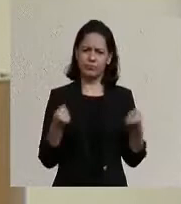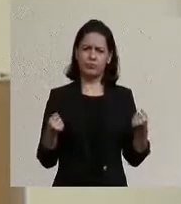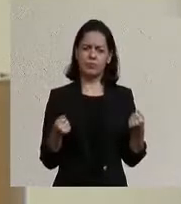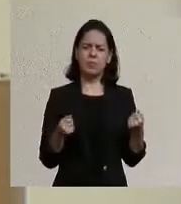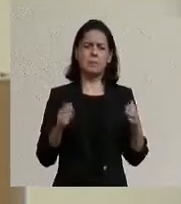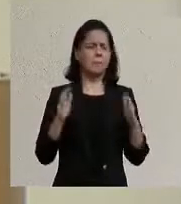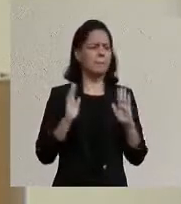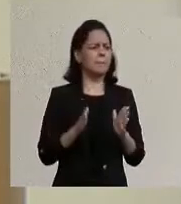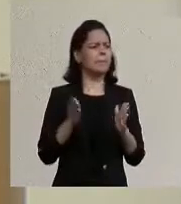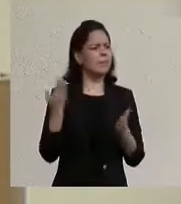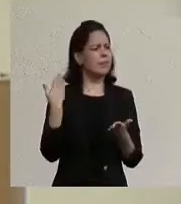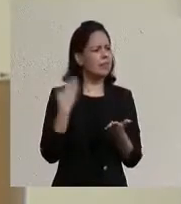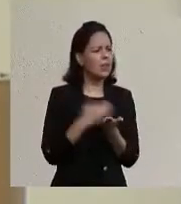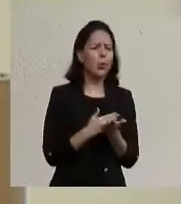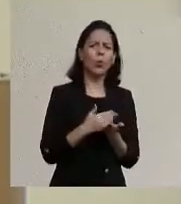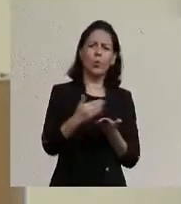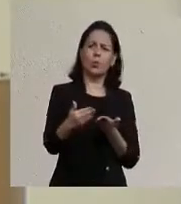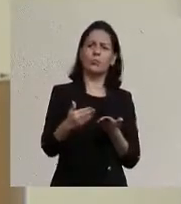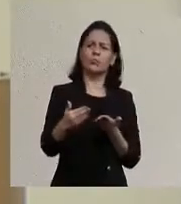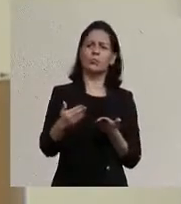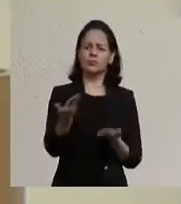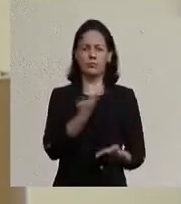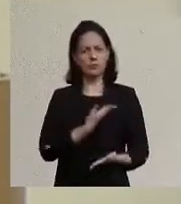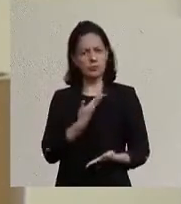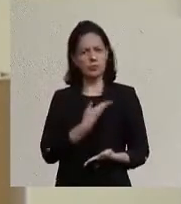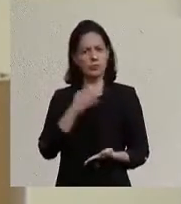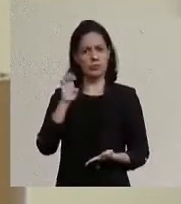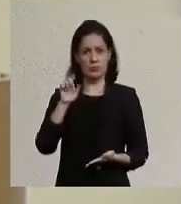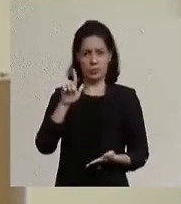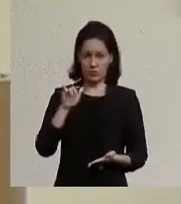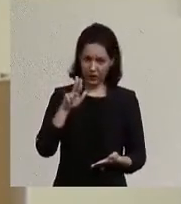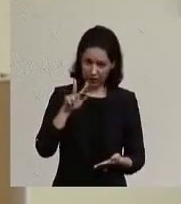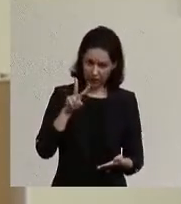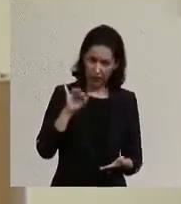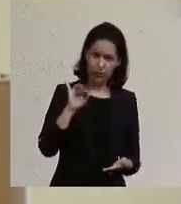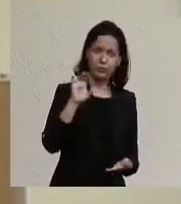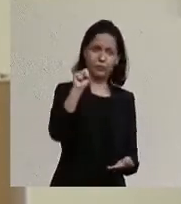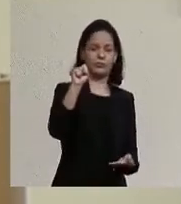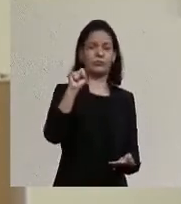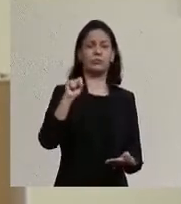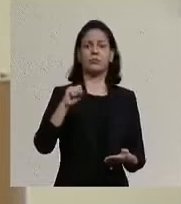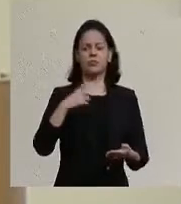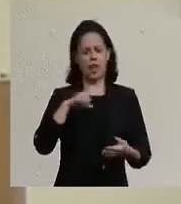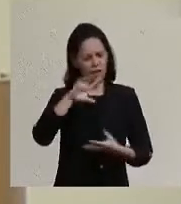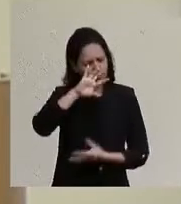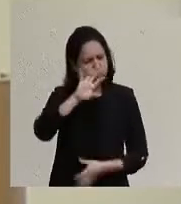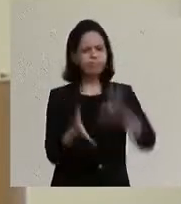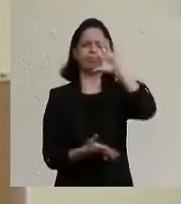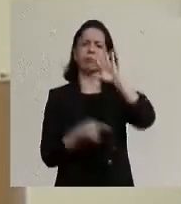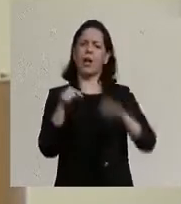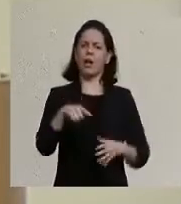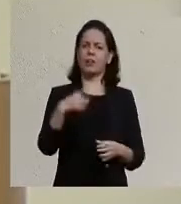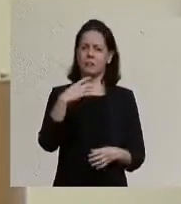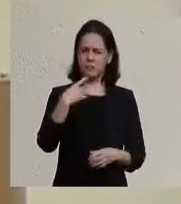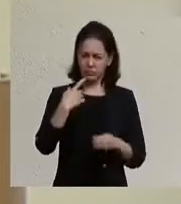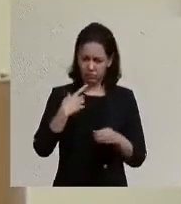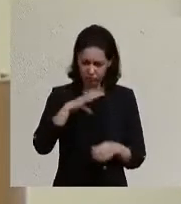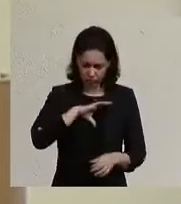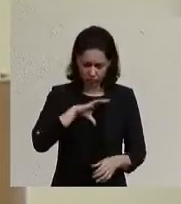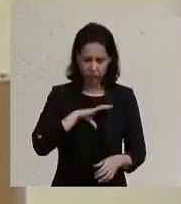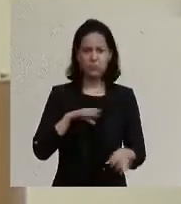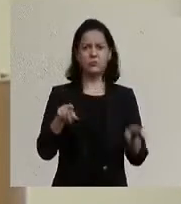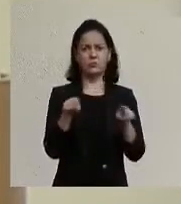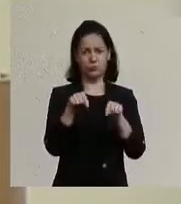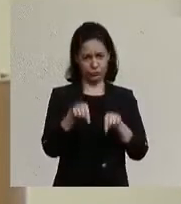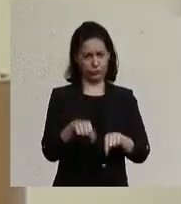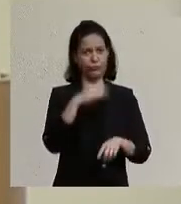deu início ali na gestão do nosso querido amigo Elvis César que revolucionou essa cidade deu dignidade para o nosso povo